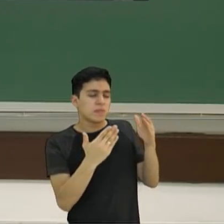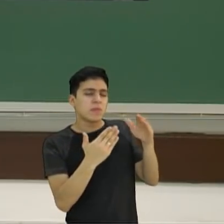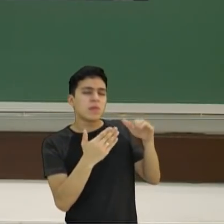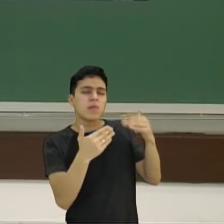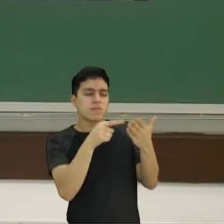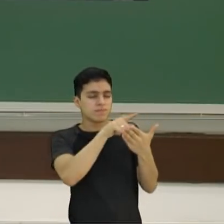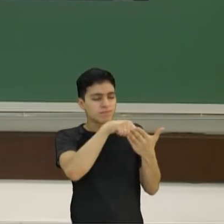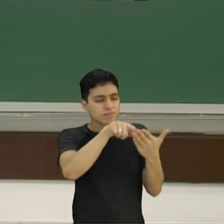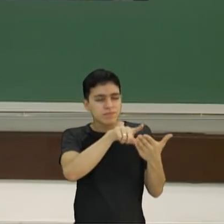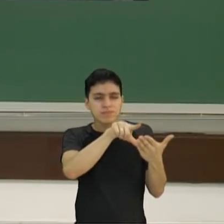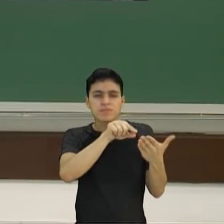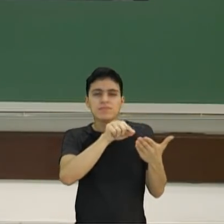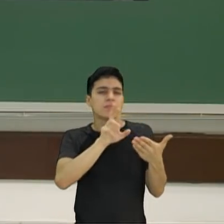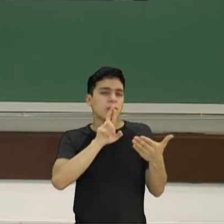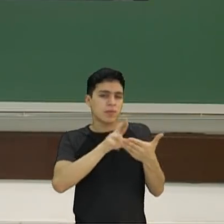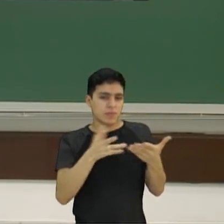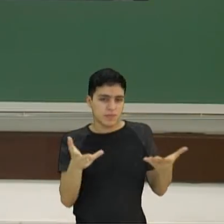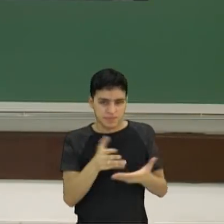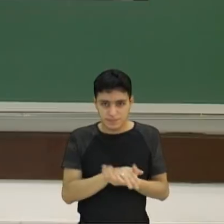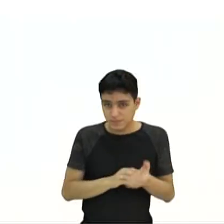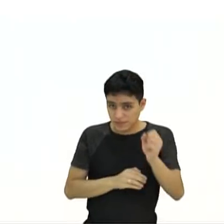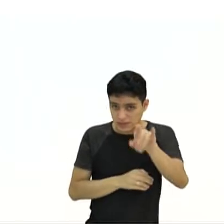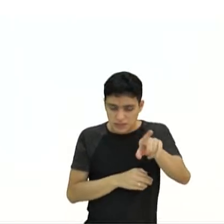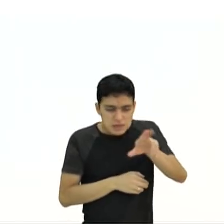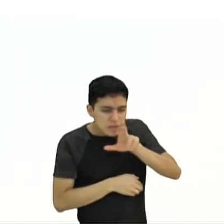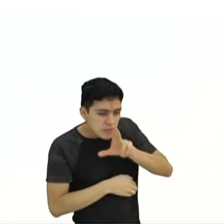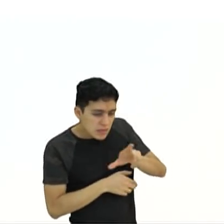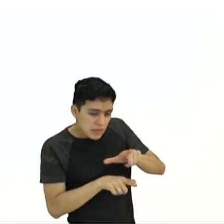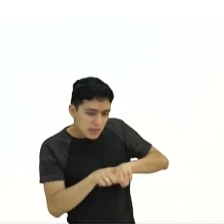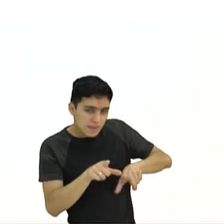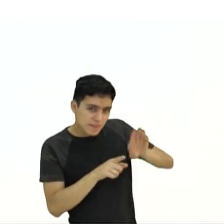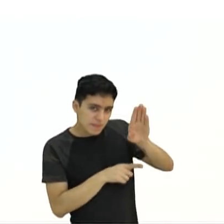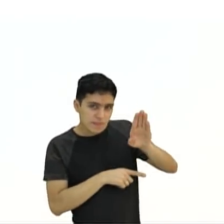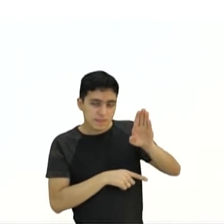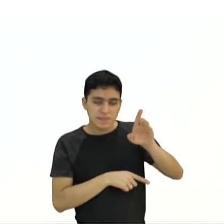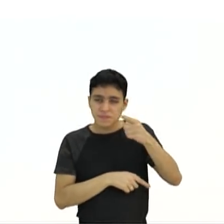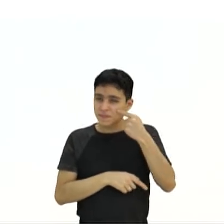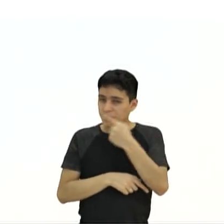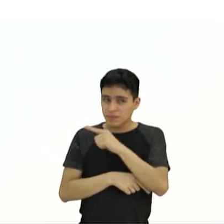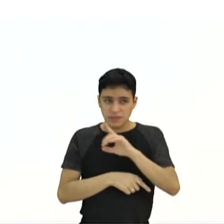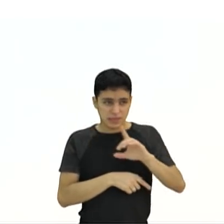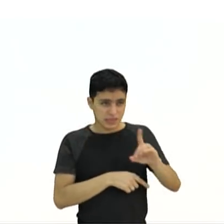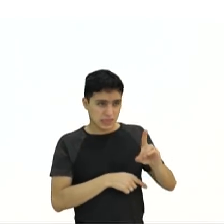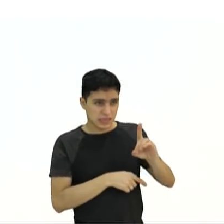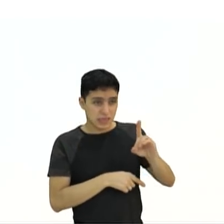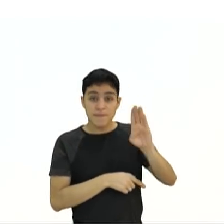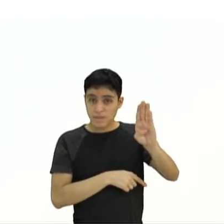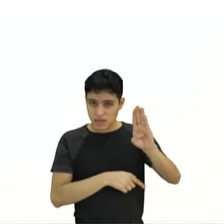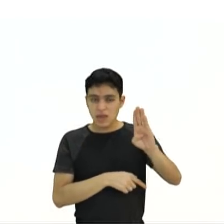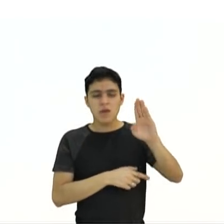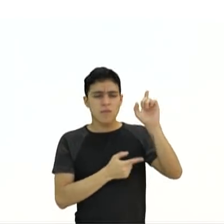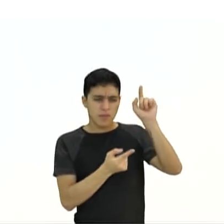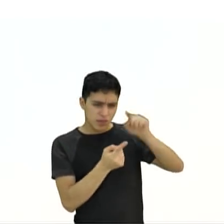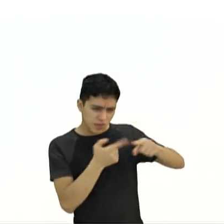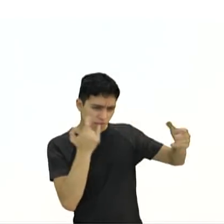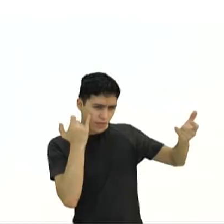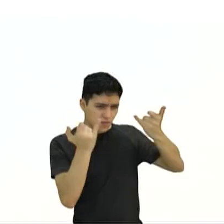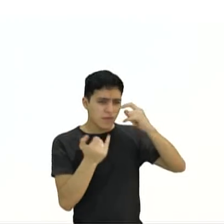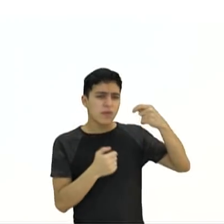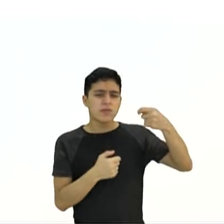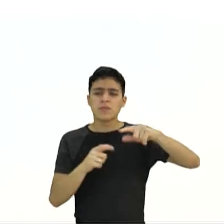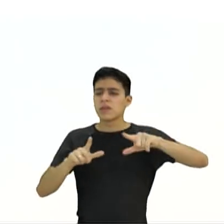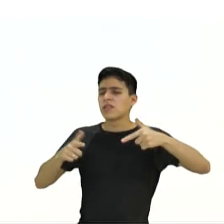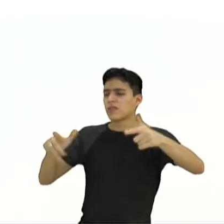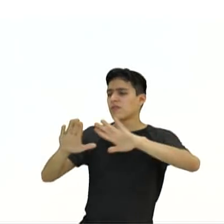você anotou, respondeu aí? Se você respondeu a letra B, o objetivo dele é informar sobre uma iniciativa